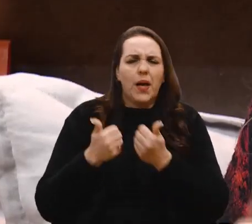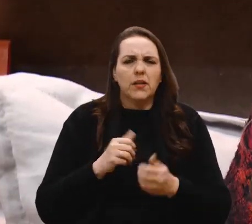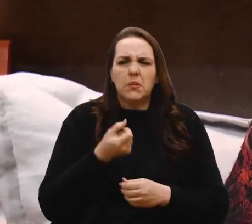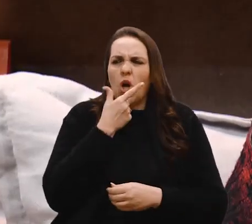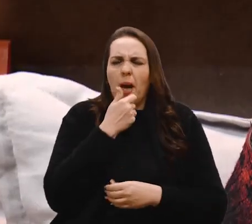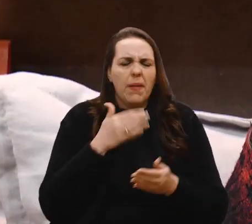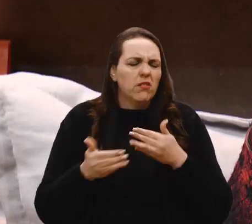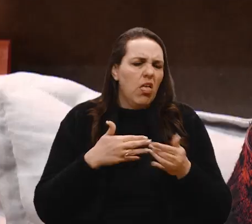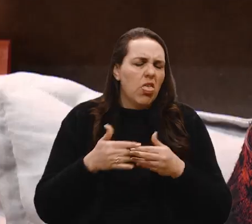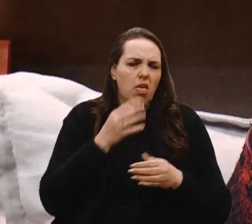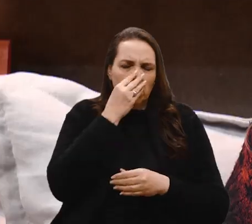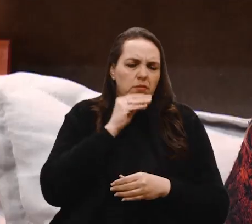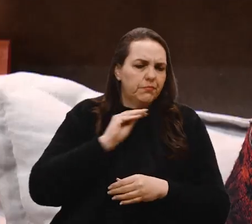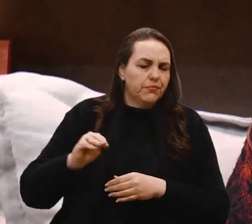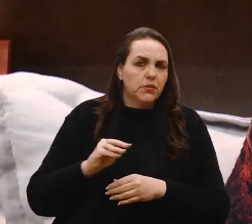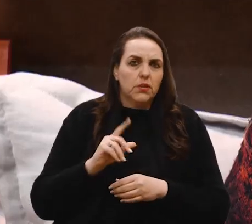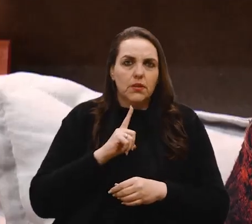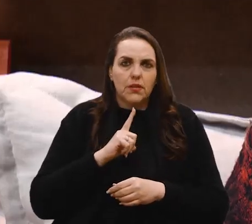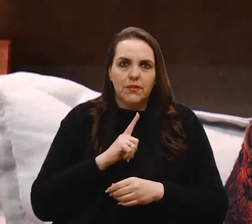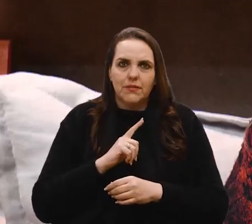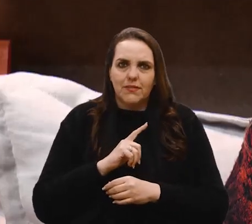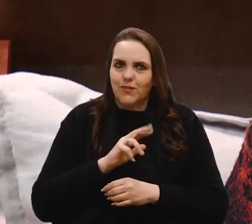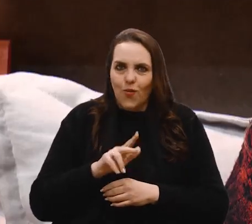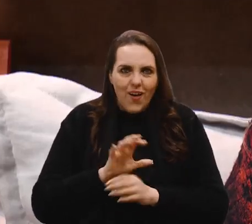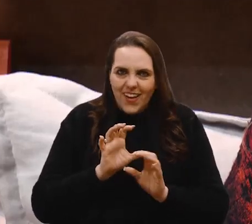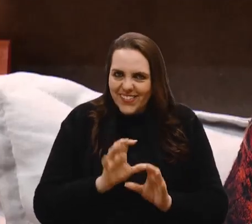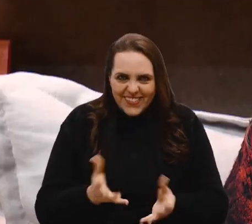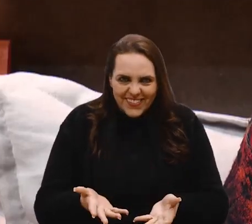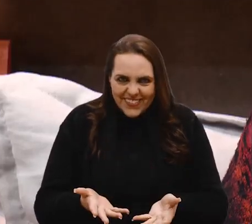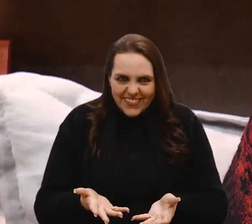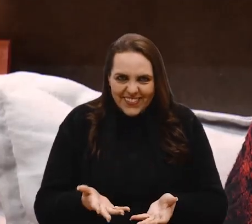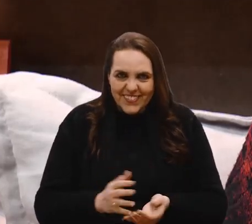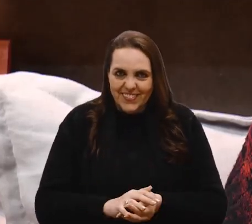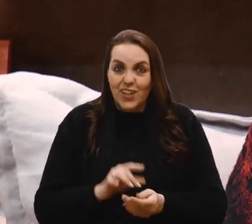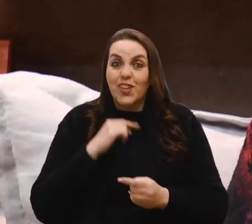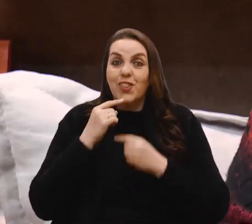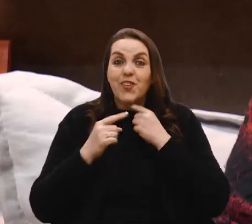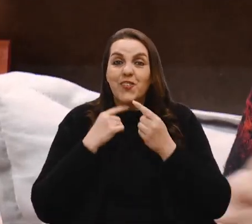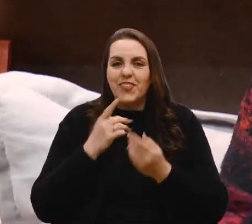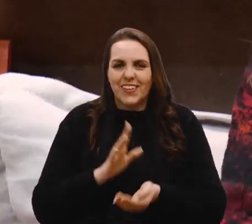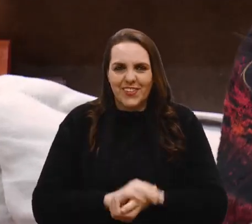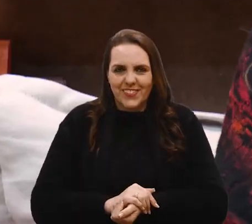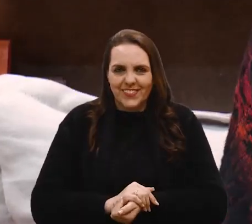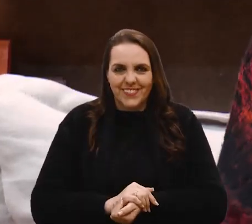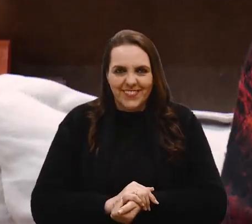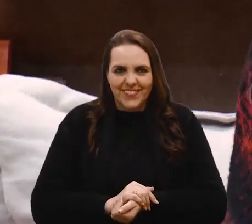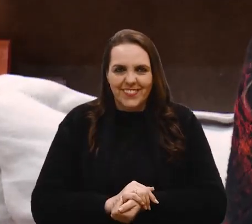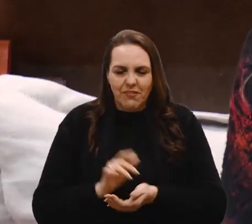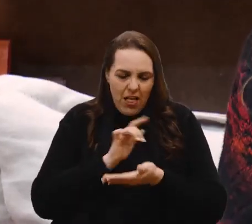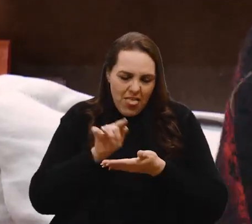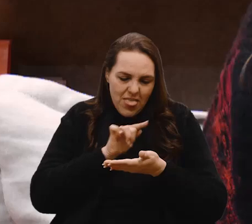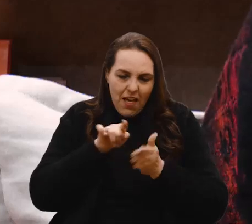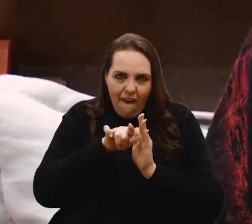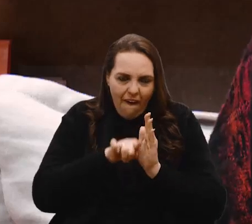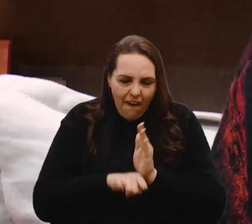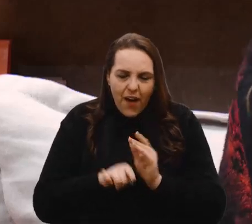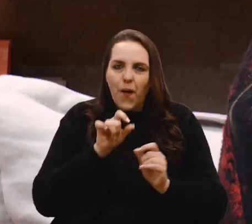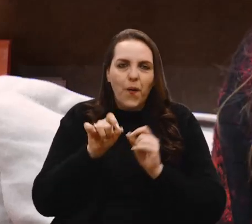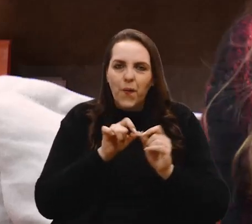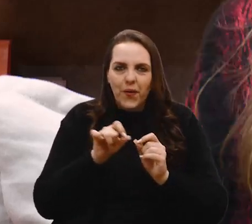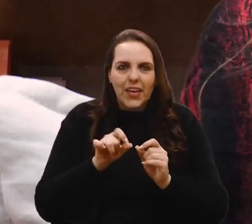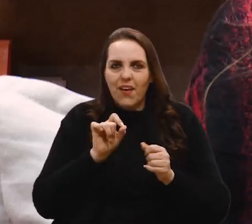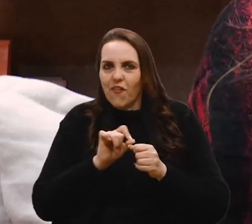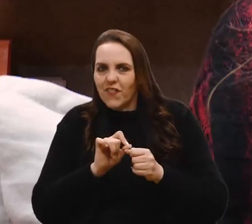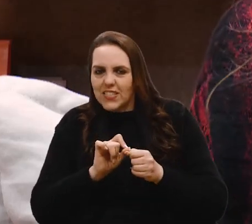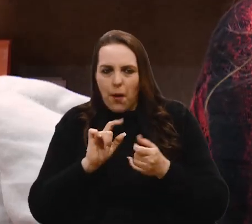remedinho, não vou nem querer saber o que tenho. Não é assim, né? Duvido, né? Às vezes quando a gente sabe que tem uma coisa, a gente vai lá pesquisar o que é mesmo, não. O que é para fazer, o